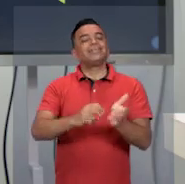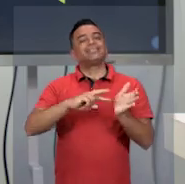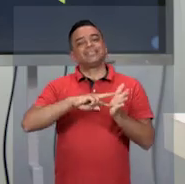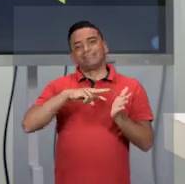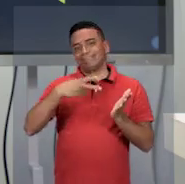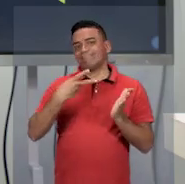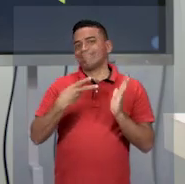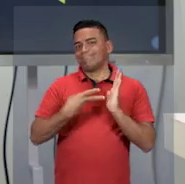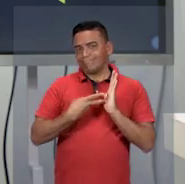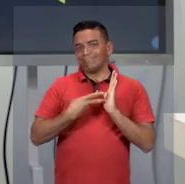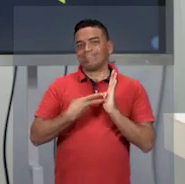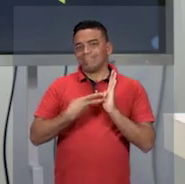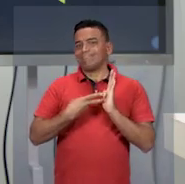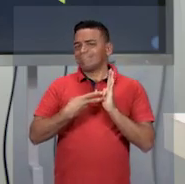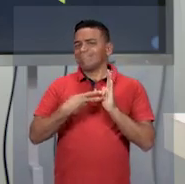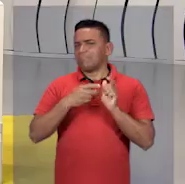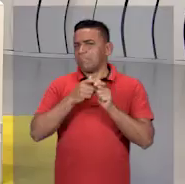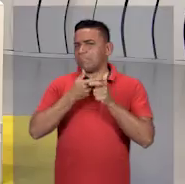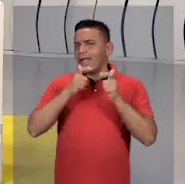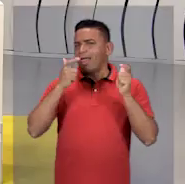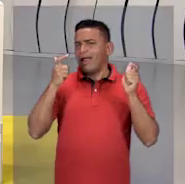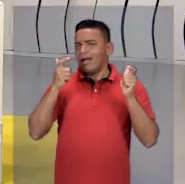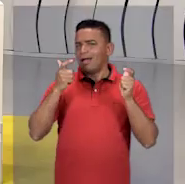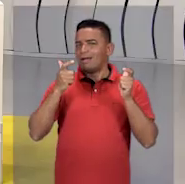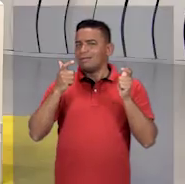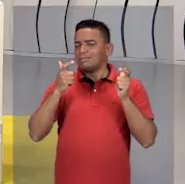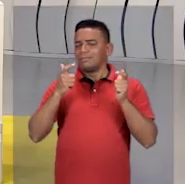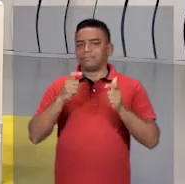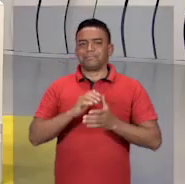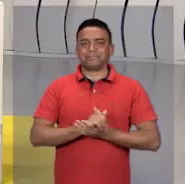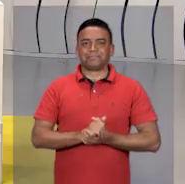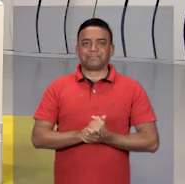significados um pouco maiores.